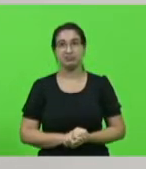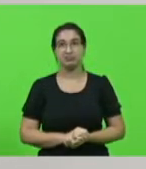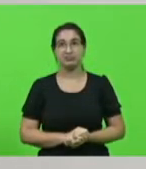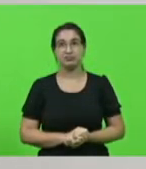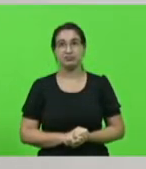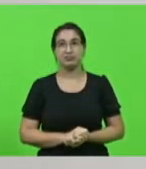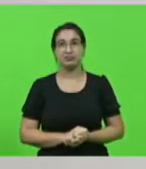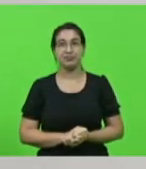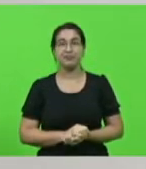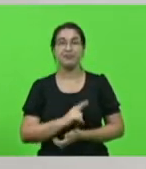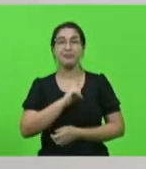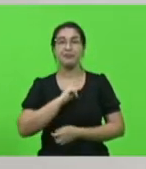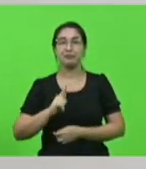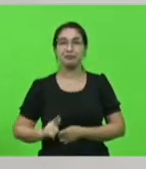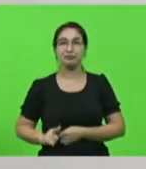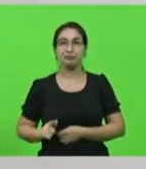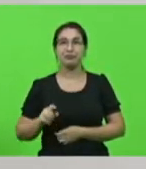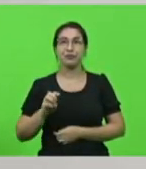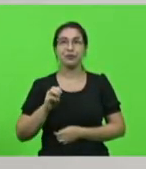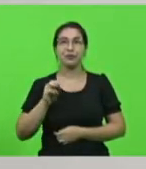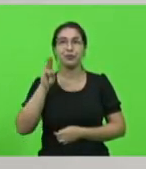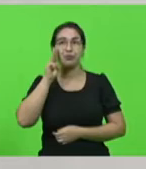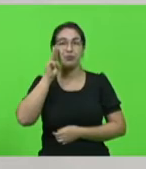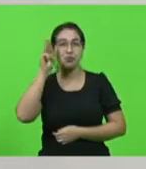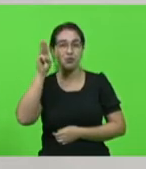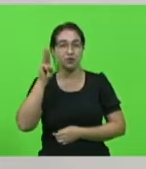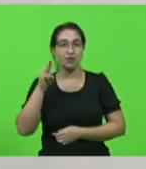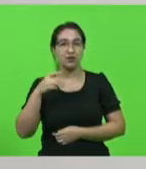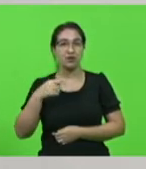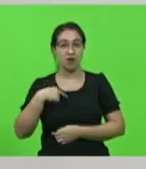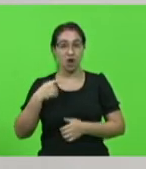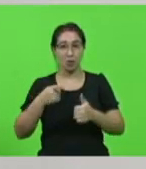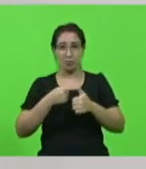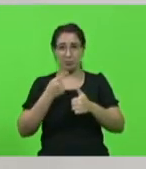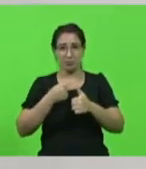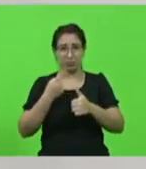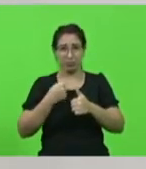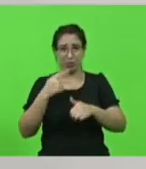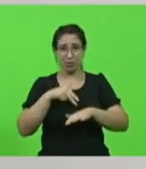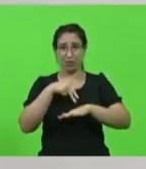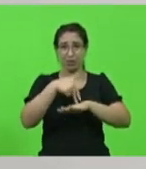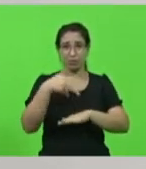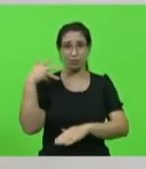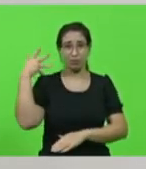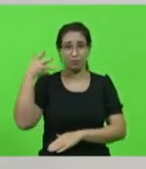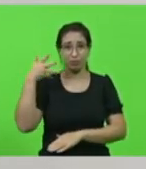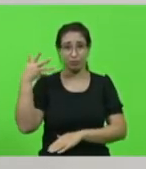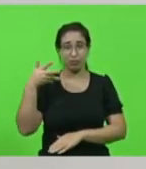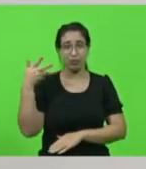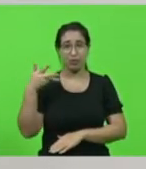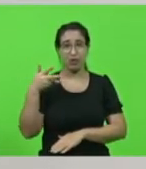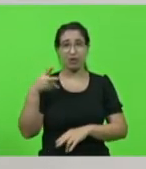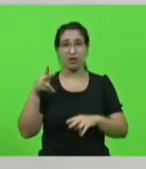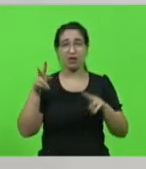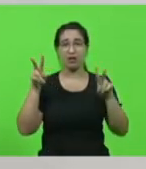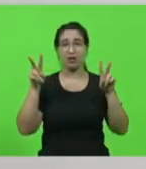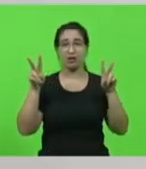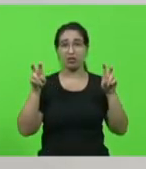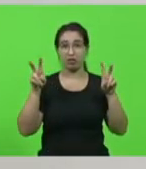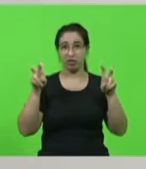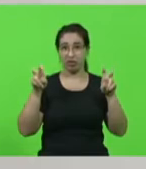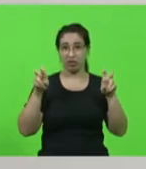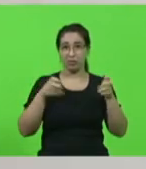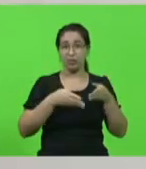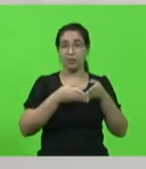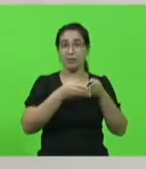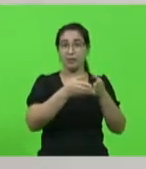Governador Carlos Moisés, não é a primeira vez que eu venho aqui nessa tribuna para falar do Porto de São Francisco do Sul. A